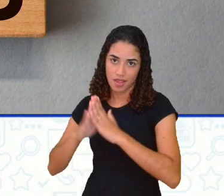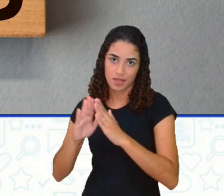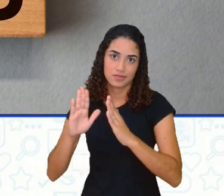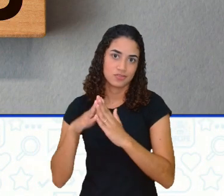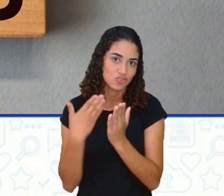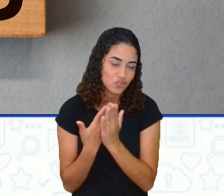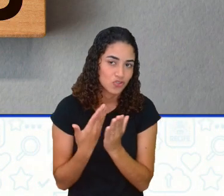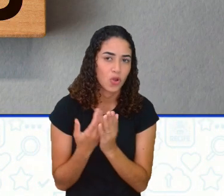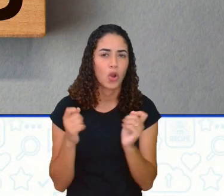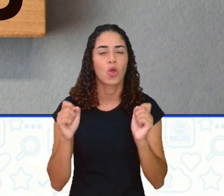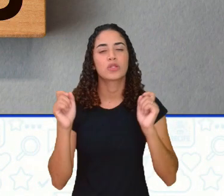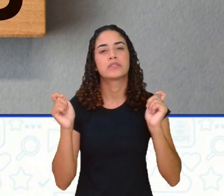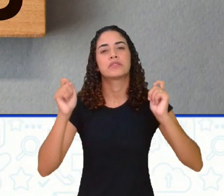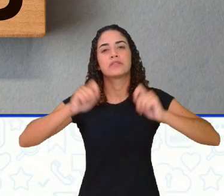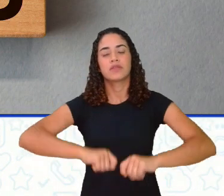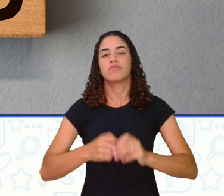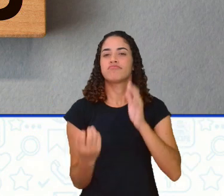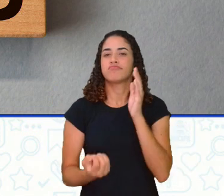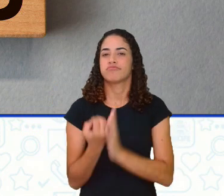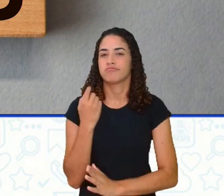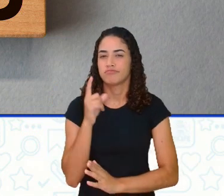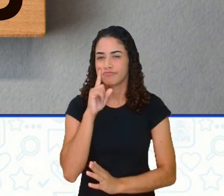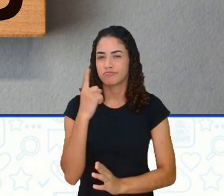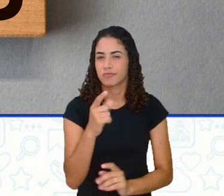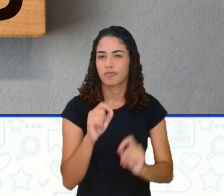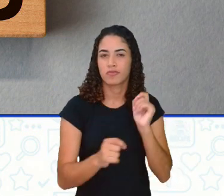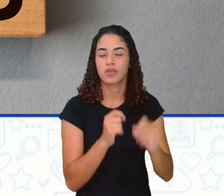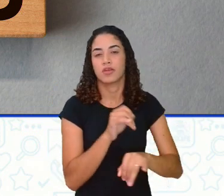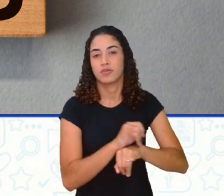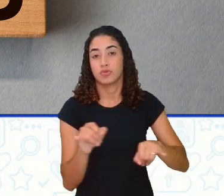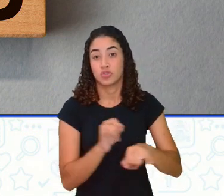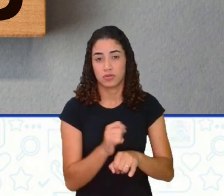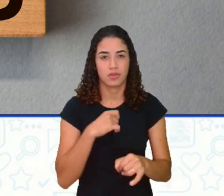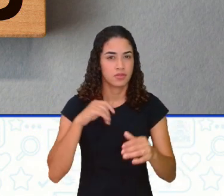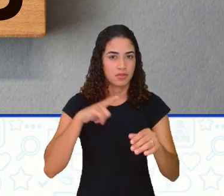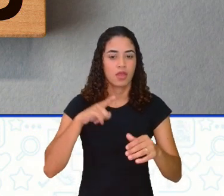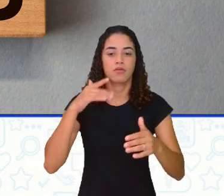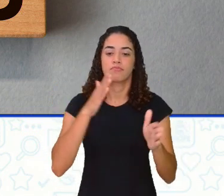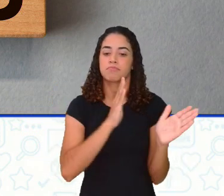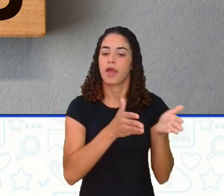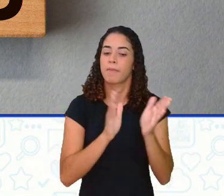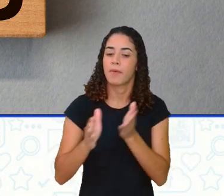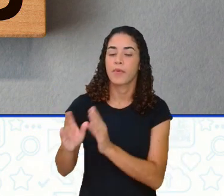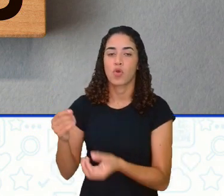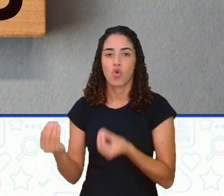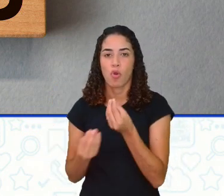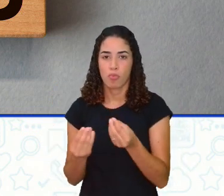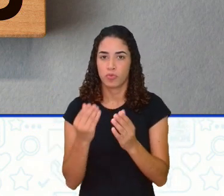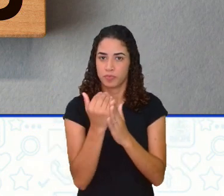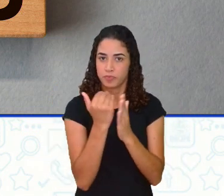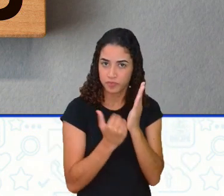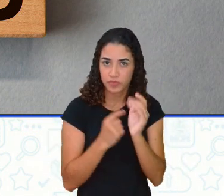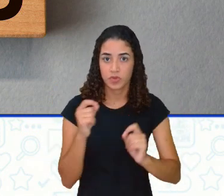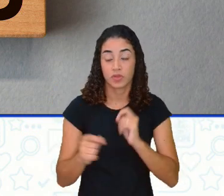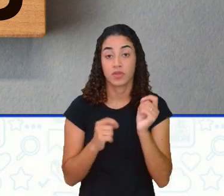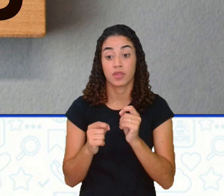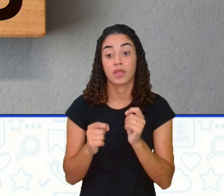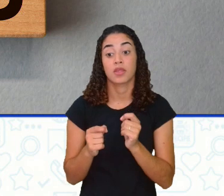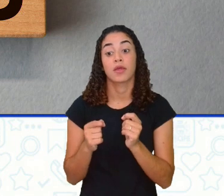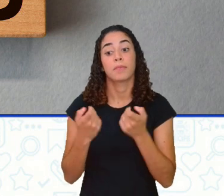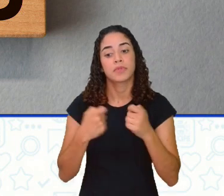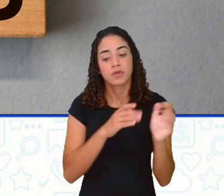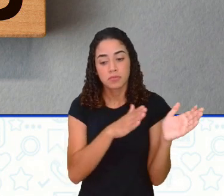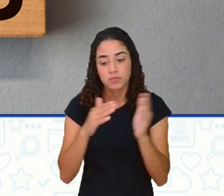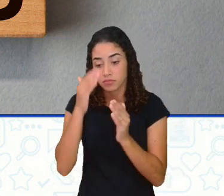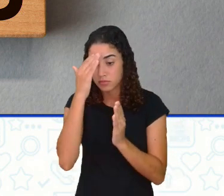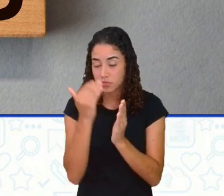escola, consegue construir uma notícia? Vamos pensar no passo a passo? Para construir uma notícia, o jornalista ou redator deve seguir alguns passos.